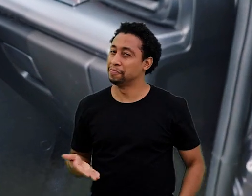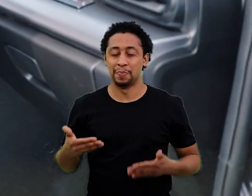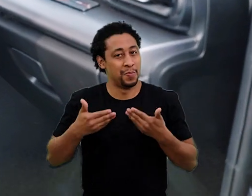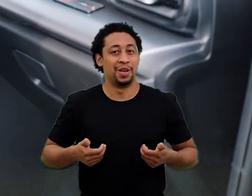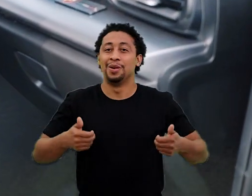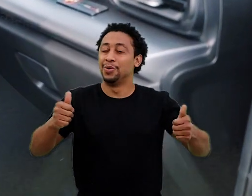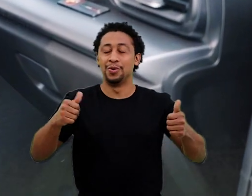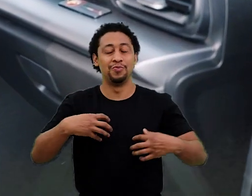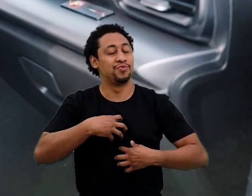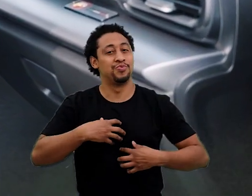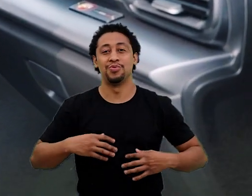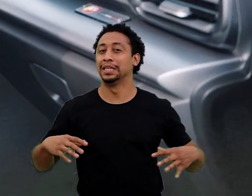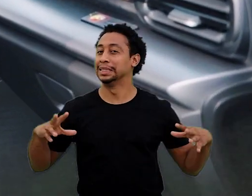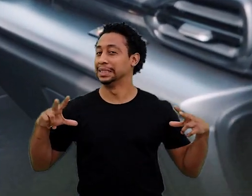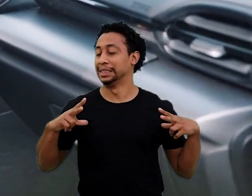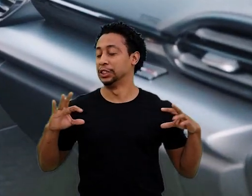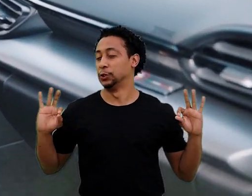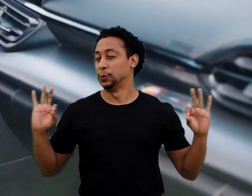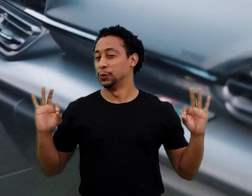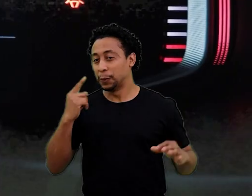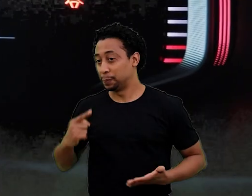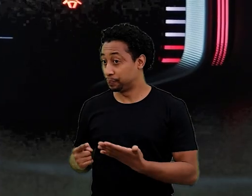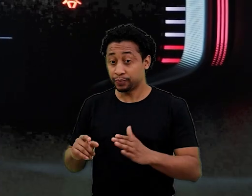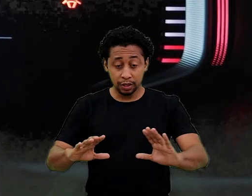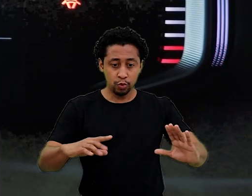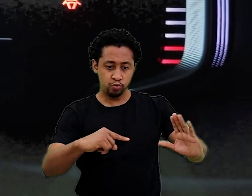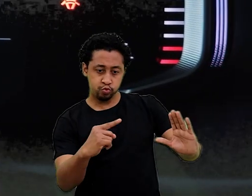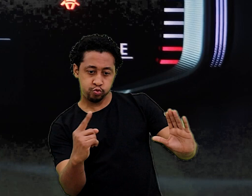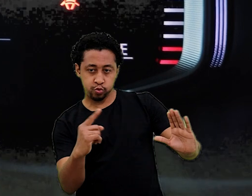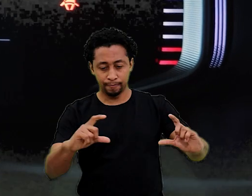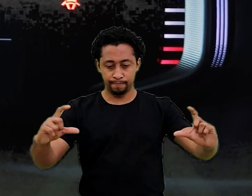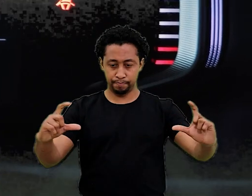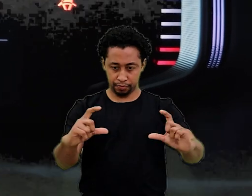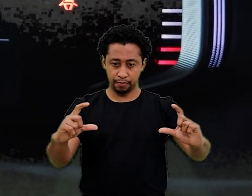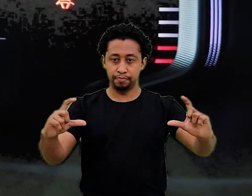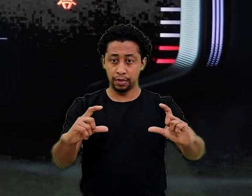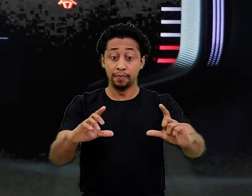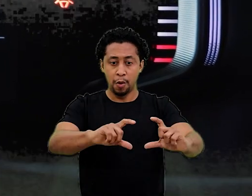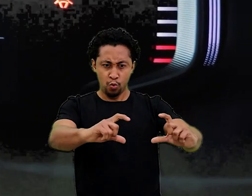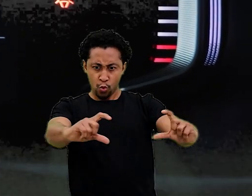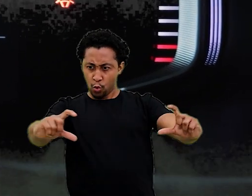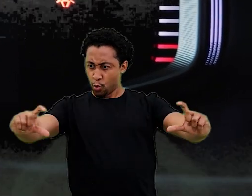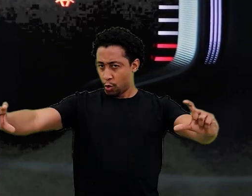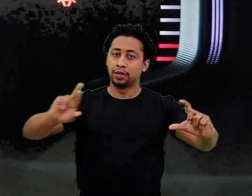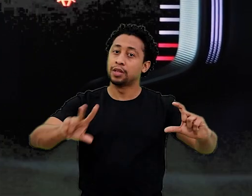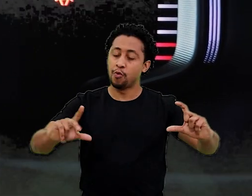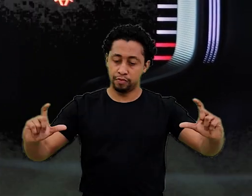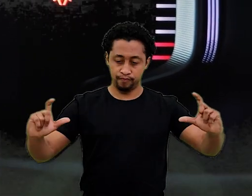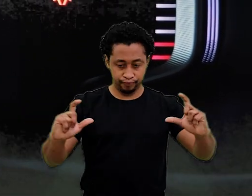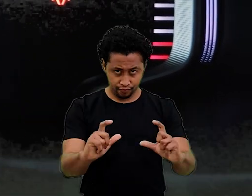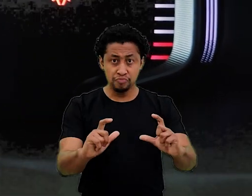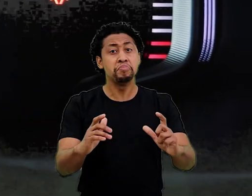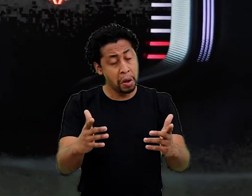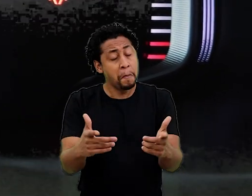melhorada na percepção de luxo. Nessa versão aqui, inclusive, a gente tem o painel digital, que tem uma tela um pouco reduzida, né? Ela não vai de fora a fora, mas ainda assim,